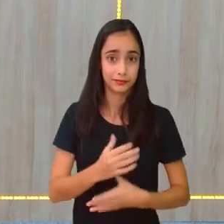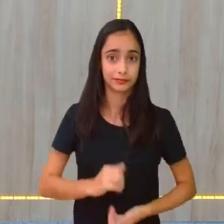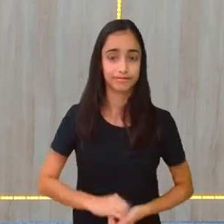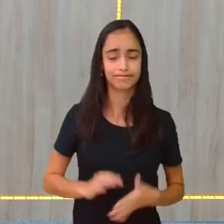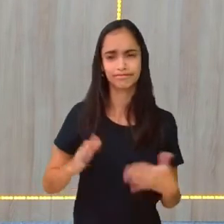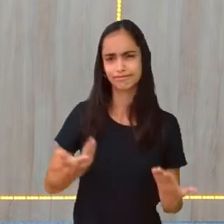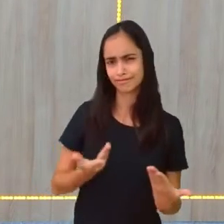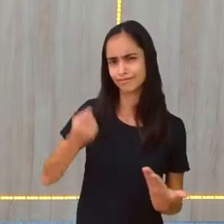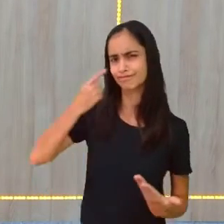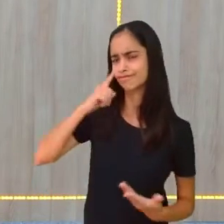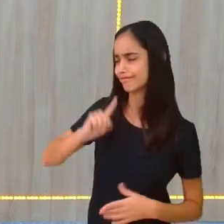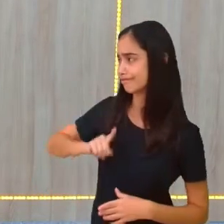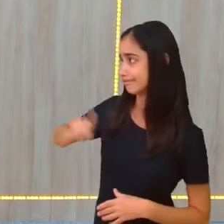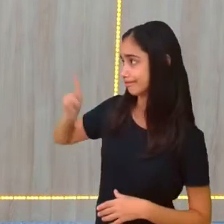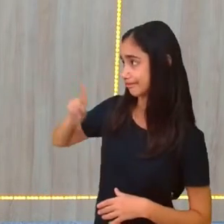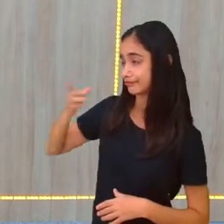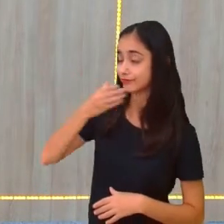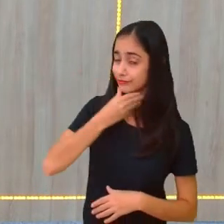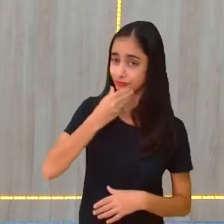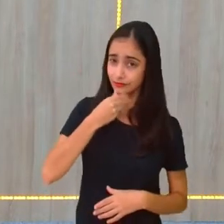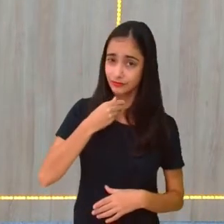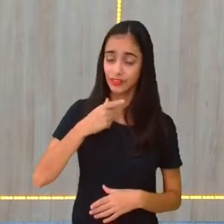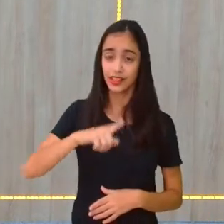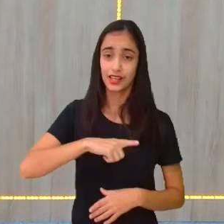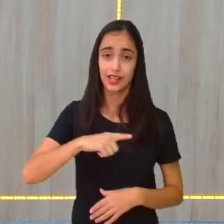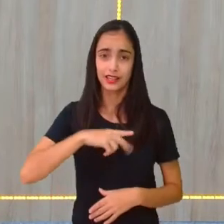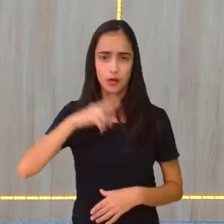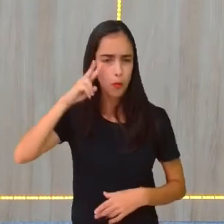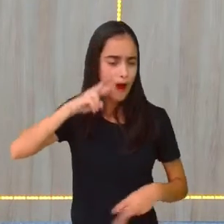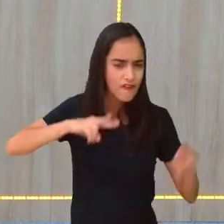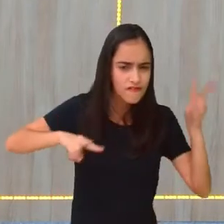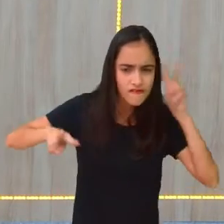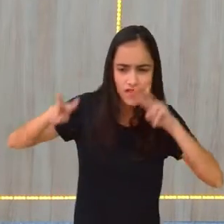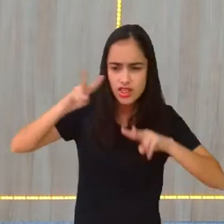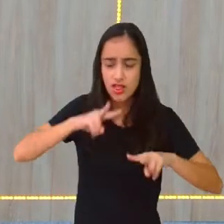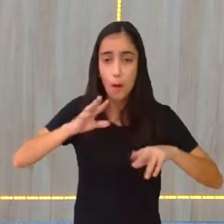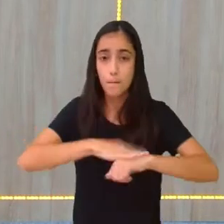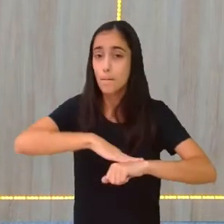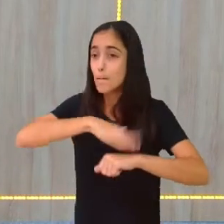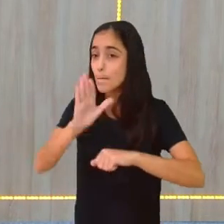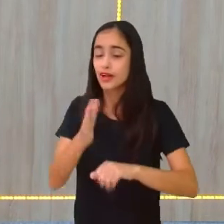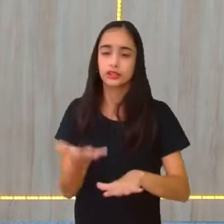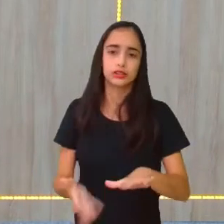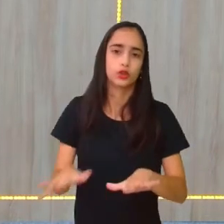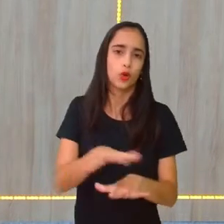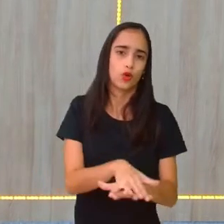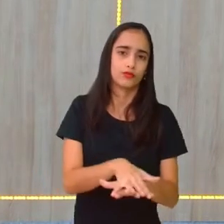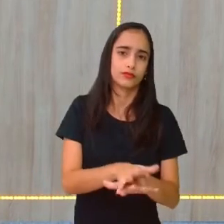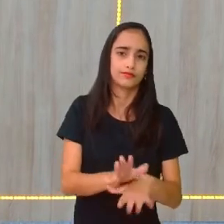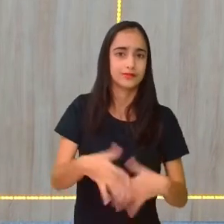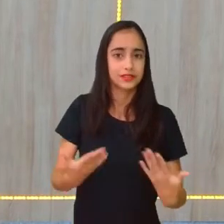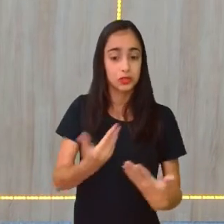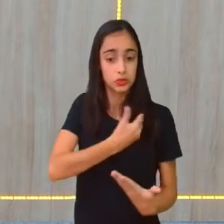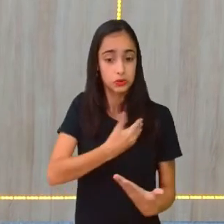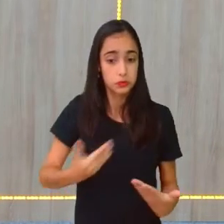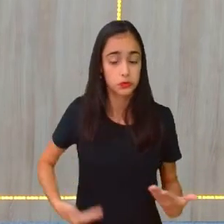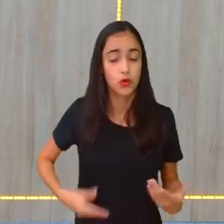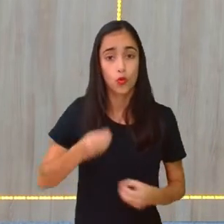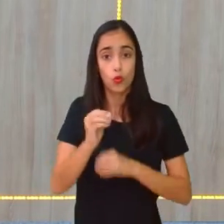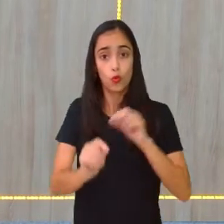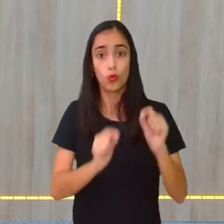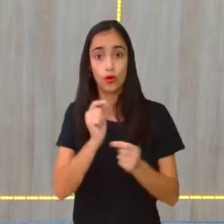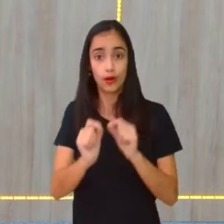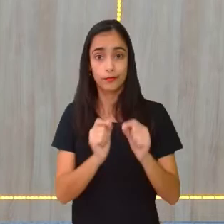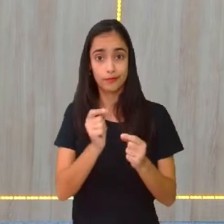mais inclusiva e nesse sentido, né, ele governou porque ele entendia que a democracia devia